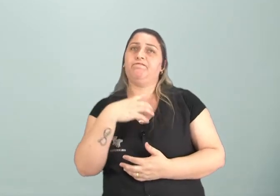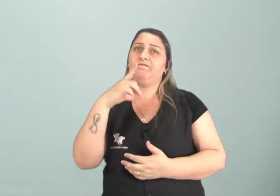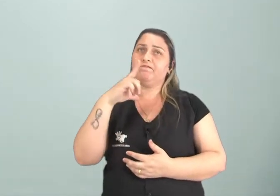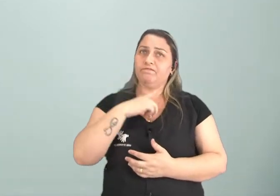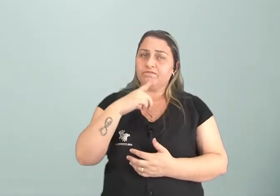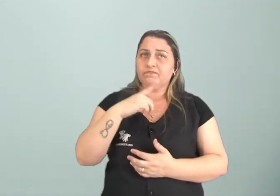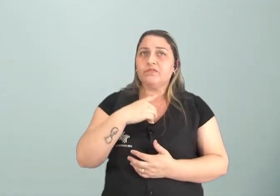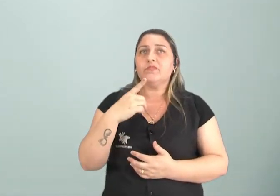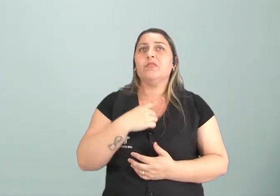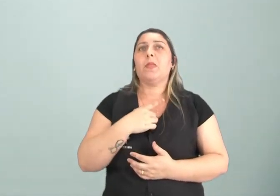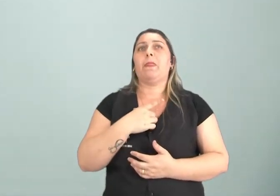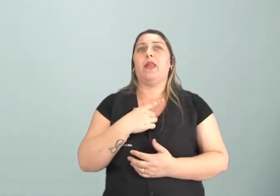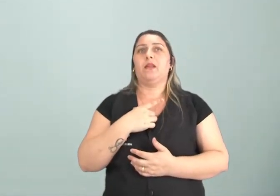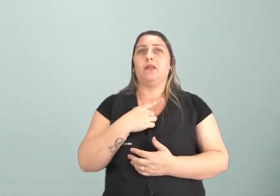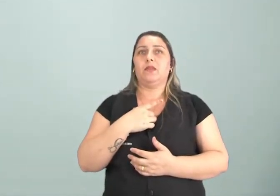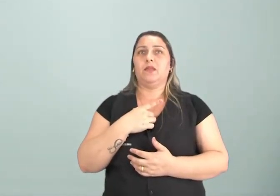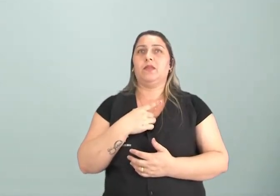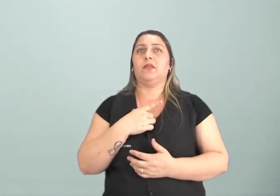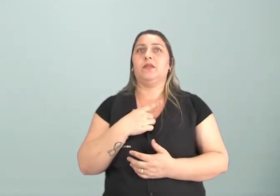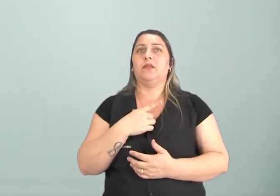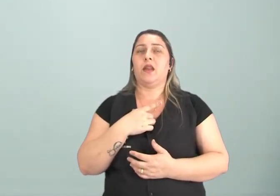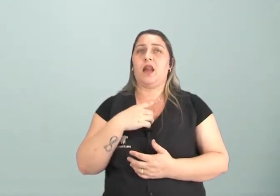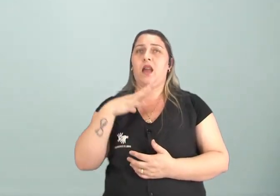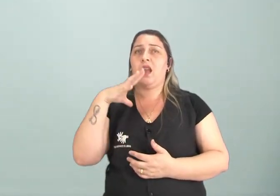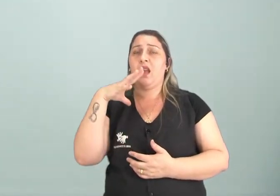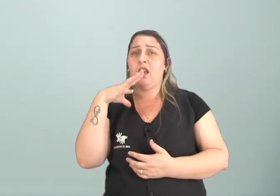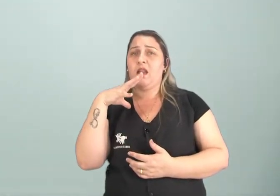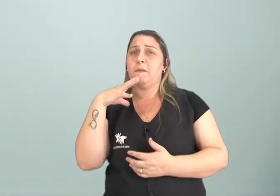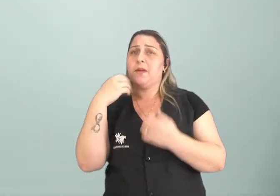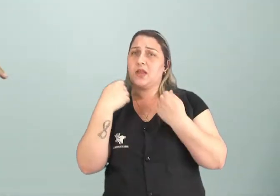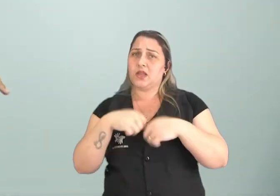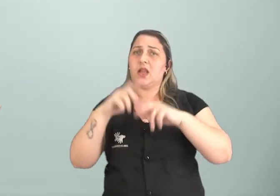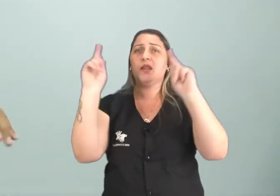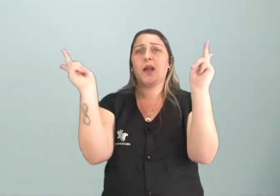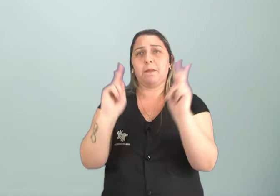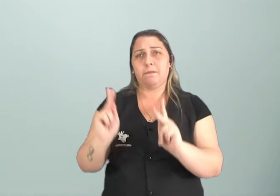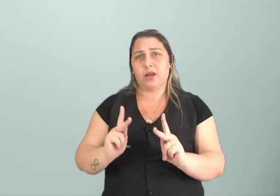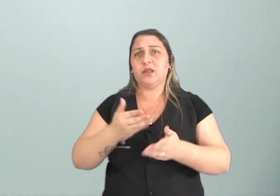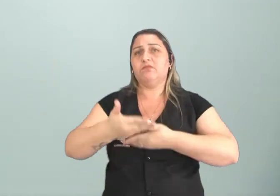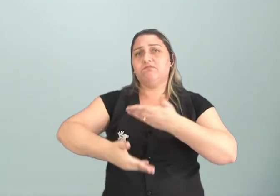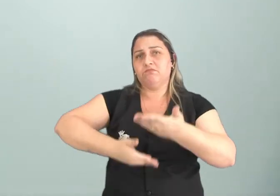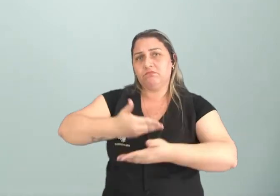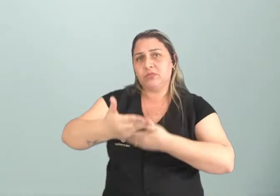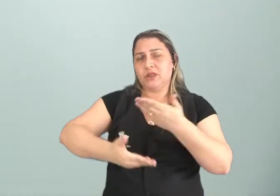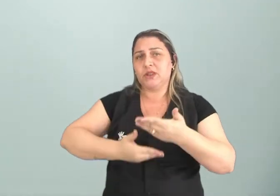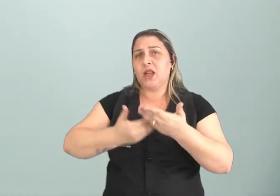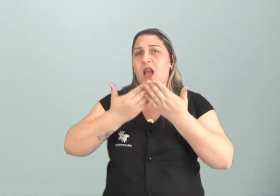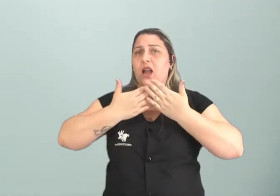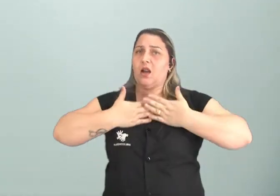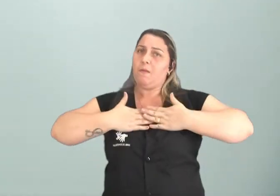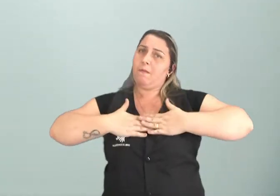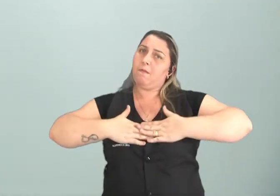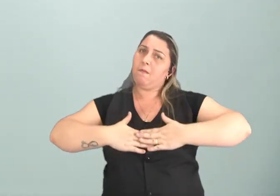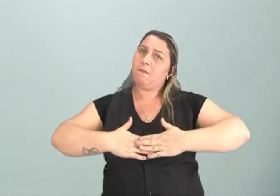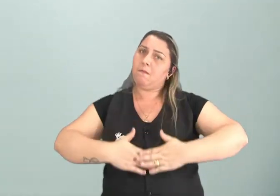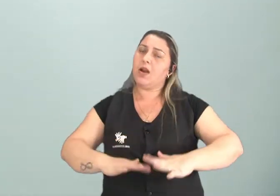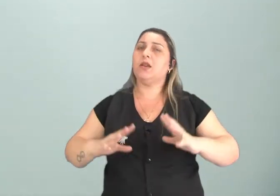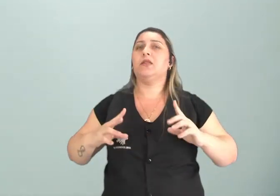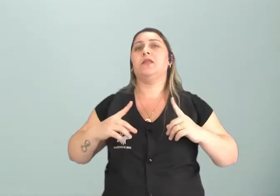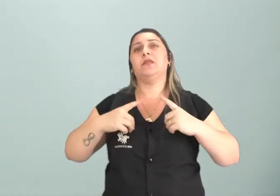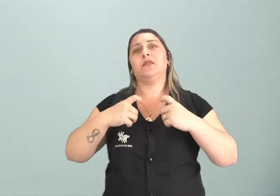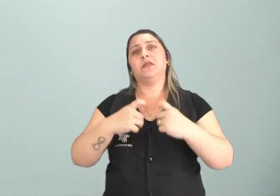de existir uma organização que mediasse a paz e mediasse esses conflitos de guerra, certo? Para que,